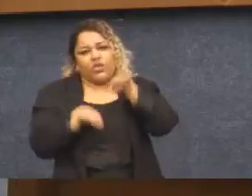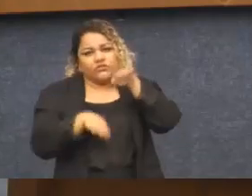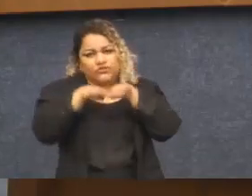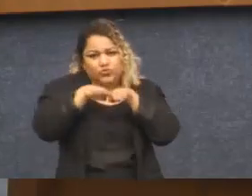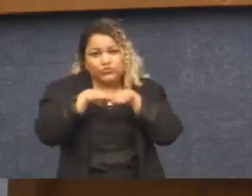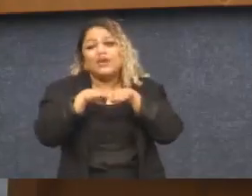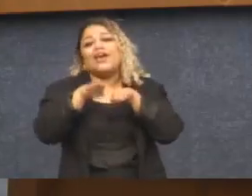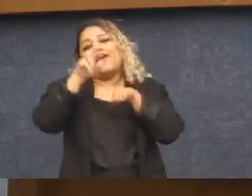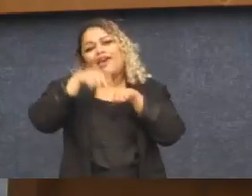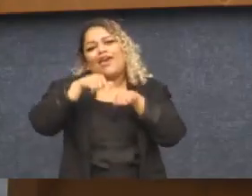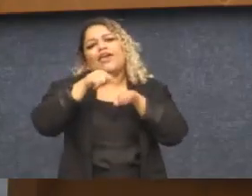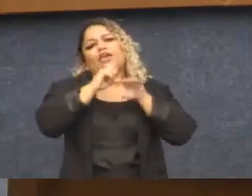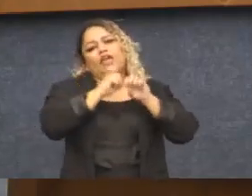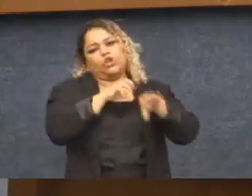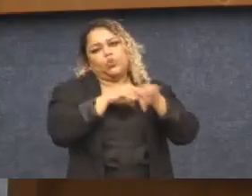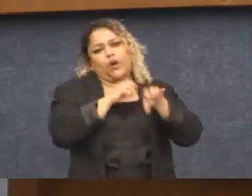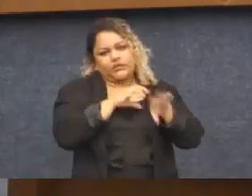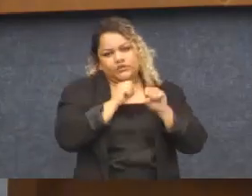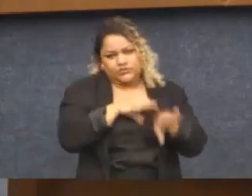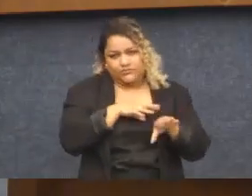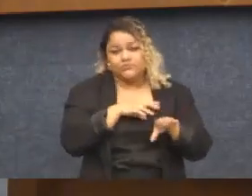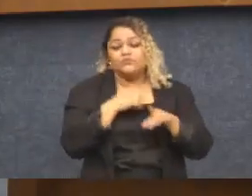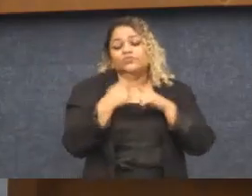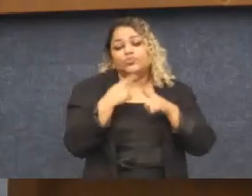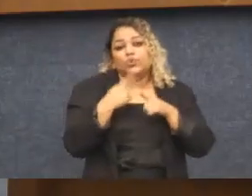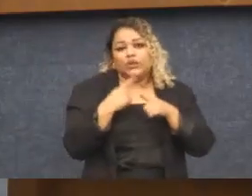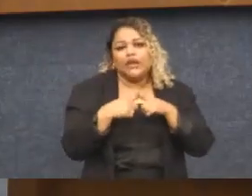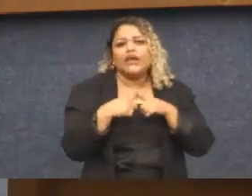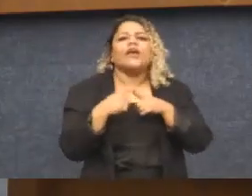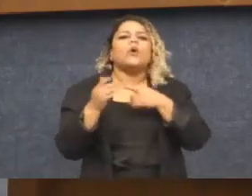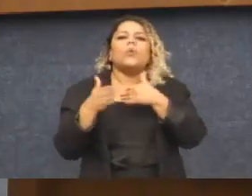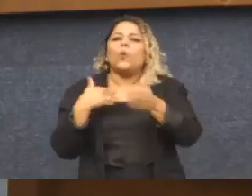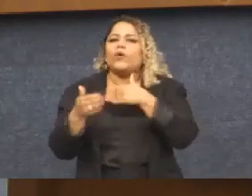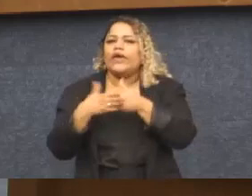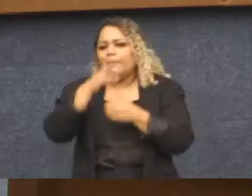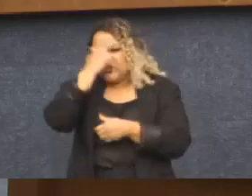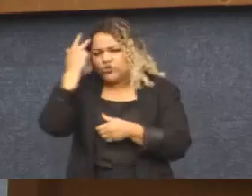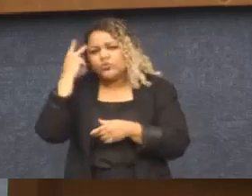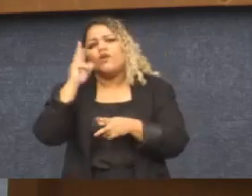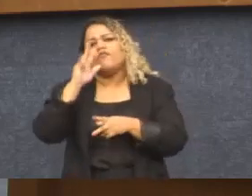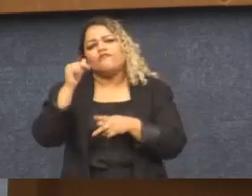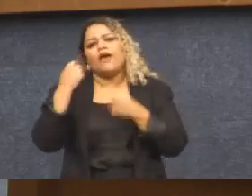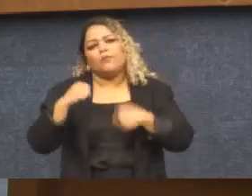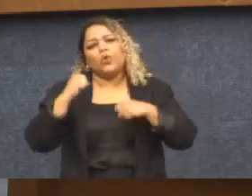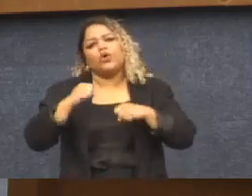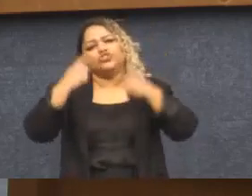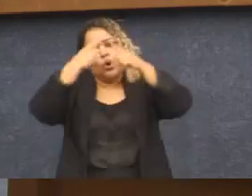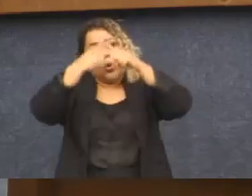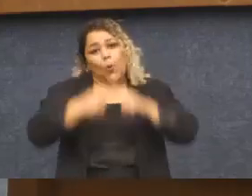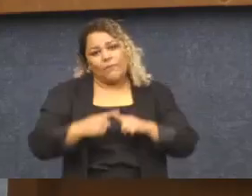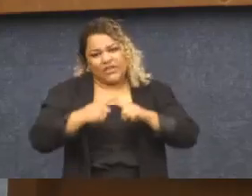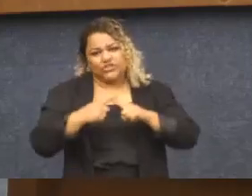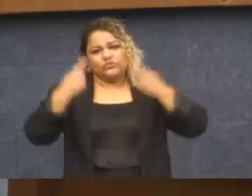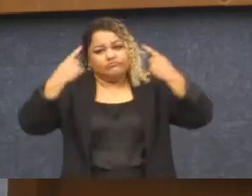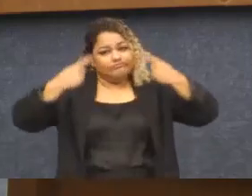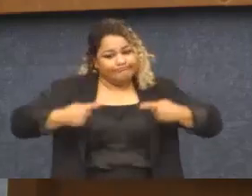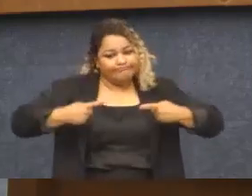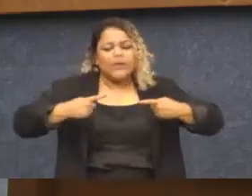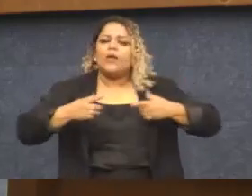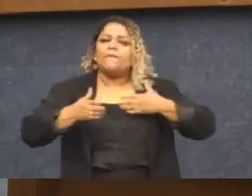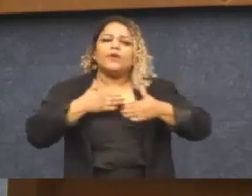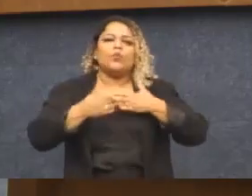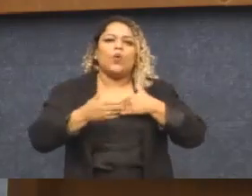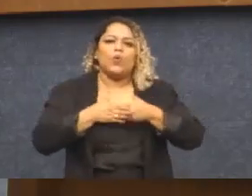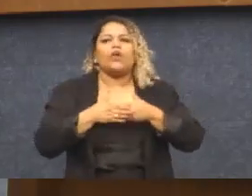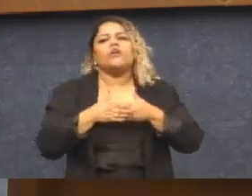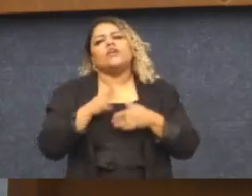educação, porque aí sim todos vão poder sempre concorrer em igualdade de condições para aquilo que elas quiserem, e não